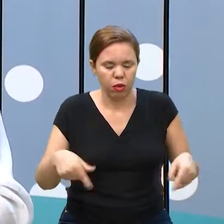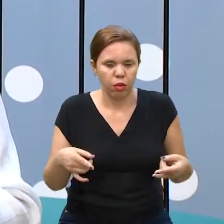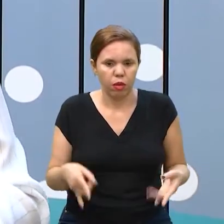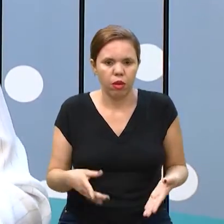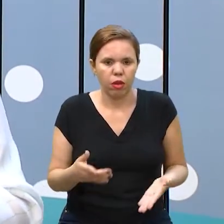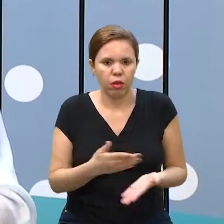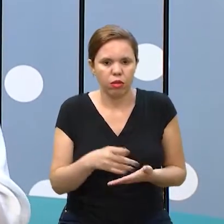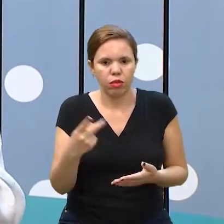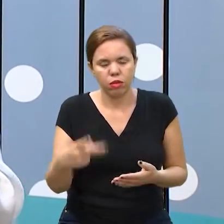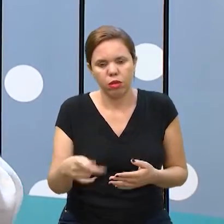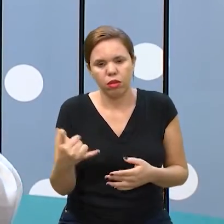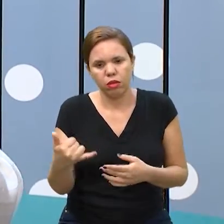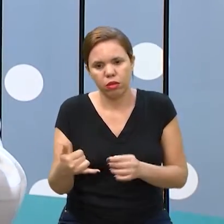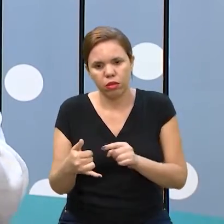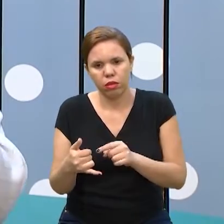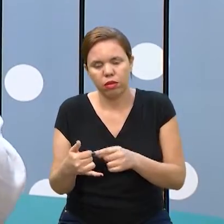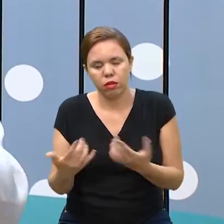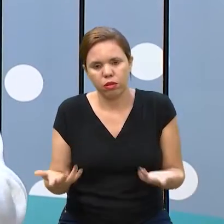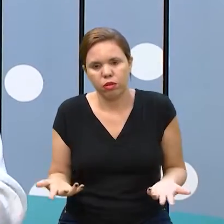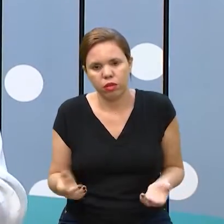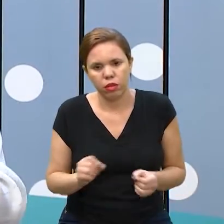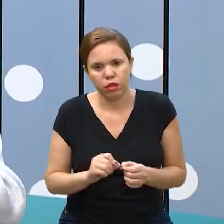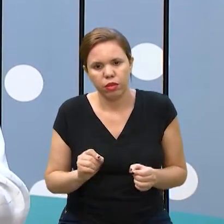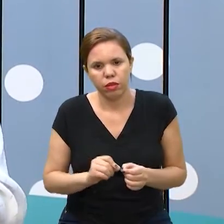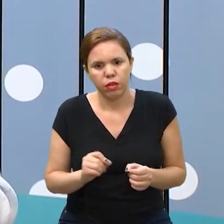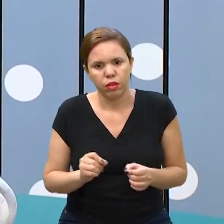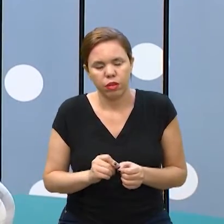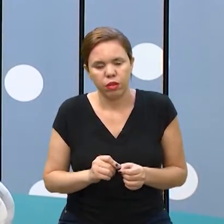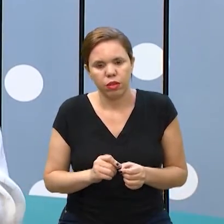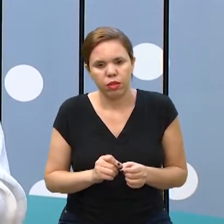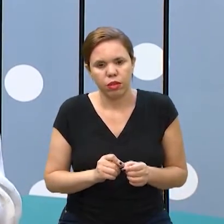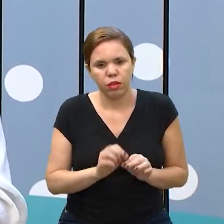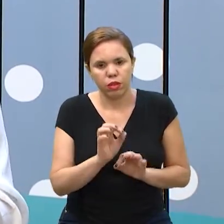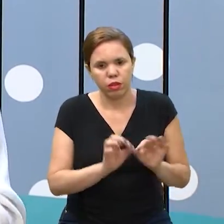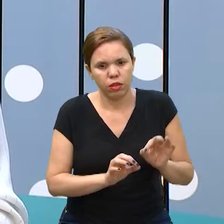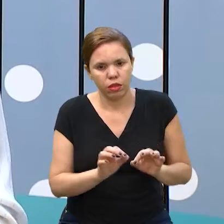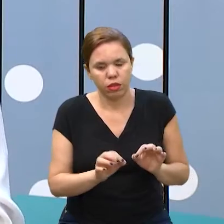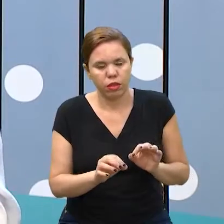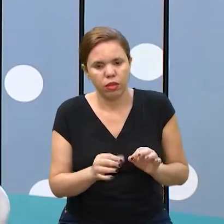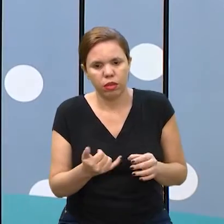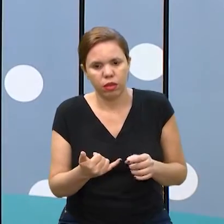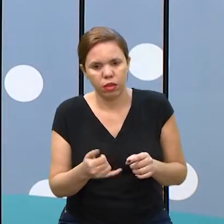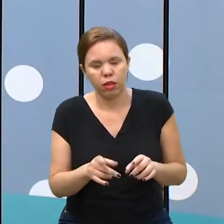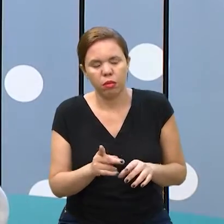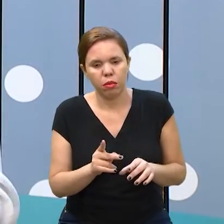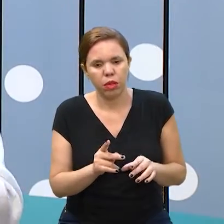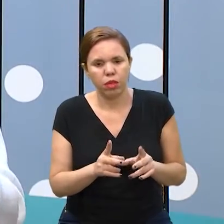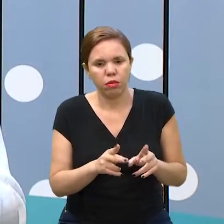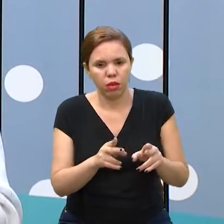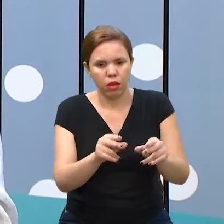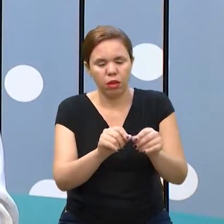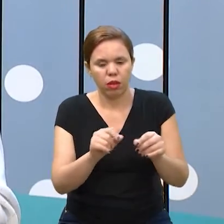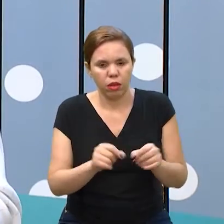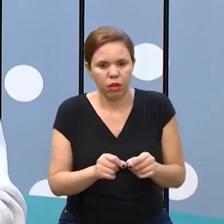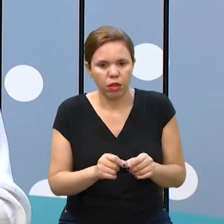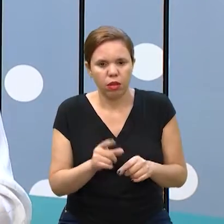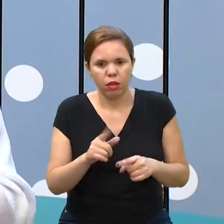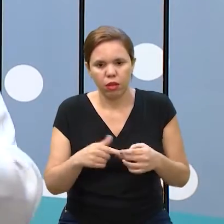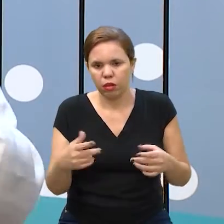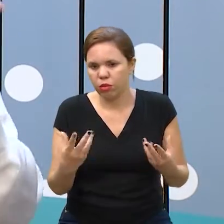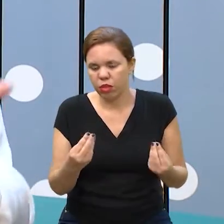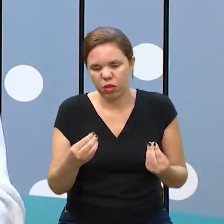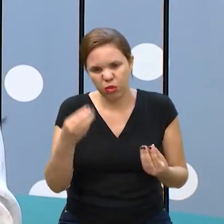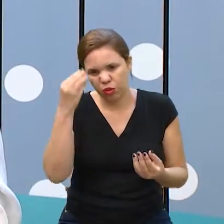com o seu celular, fazer uma edição até no celular mesmo ou num equipamento que